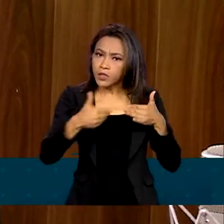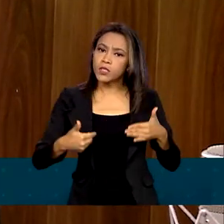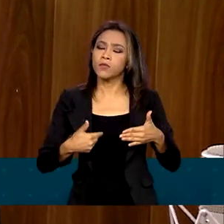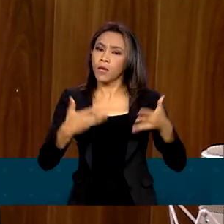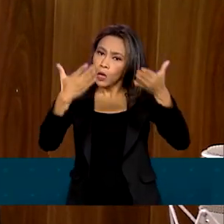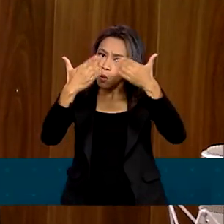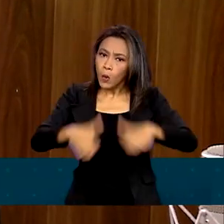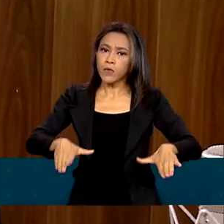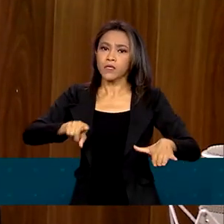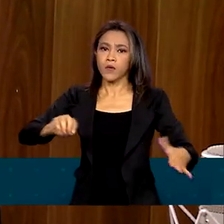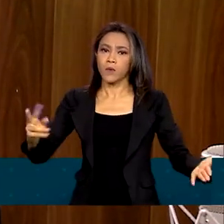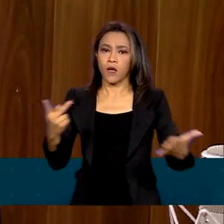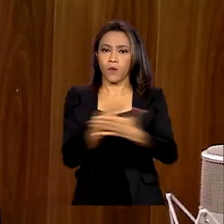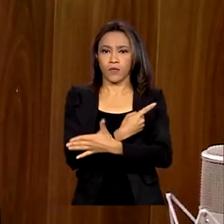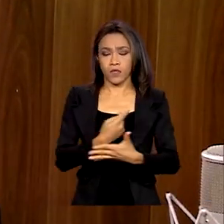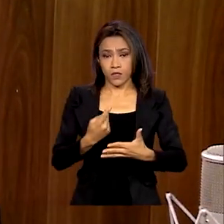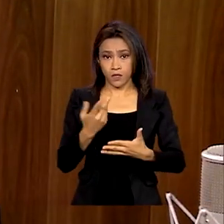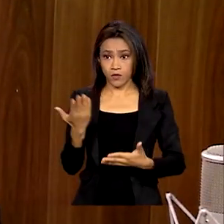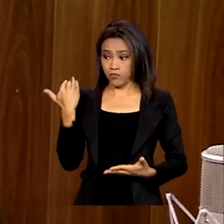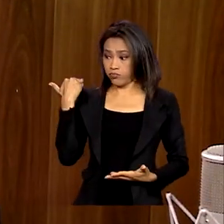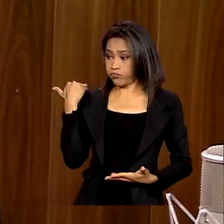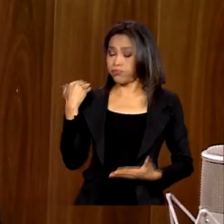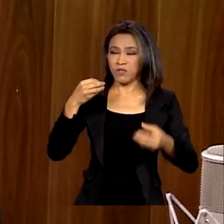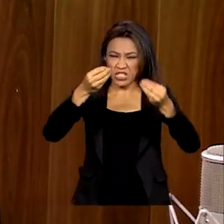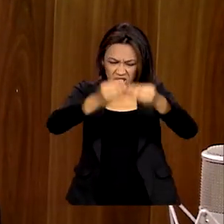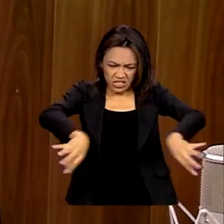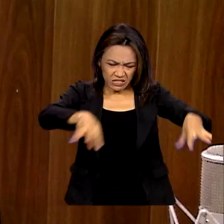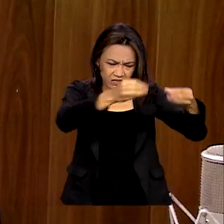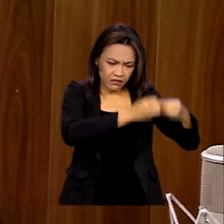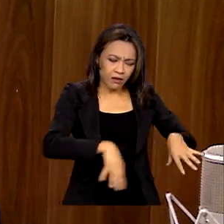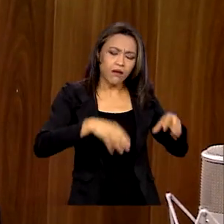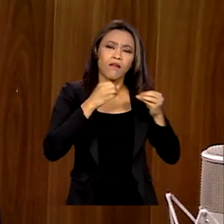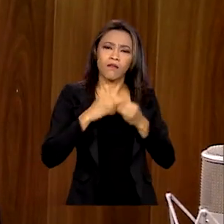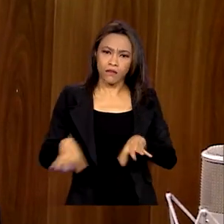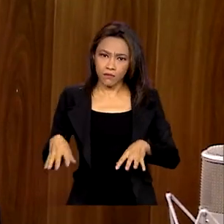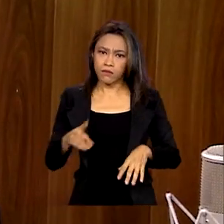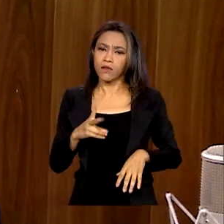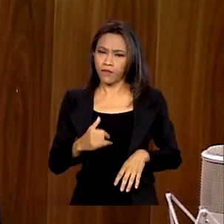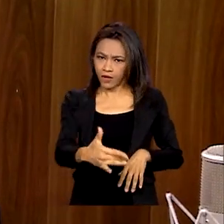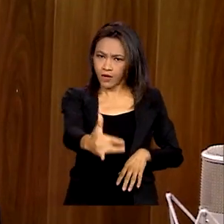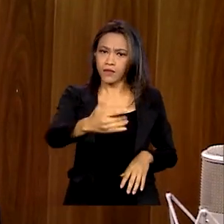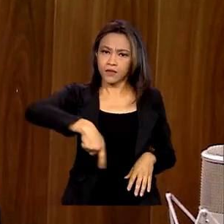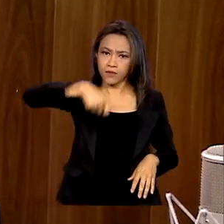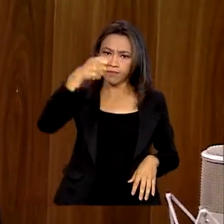praticados também geraram dano moral coletivo que será requerido oportunamente pela Advocacia Geral da União